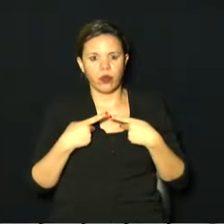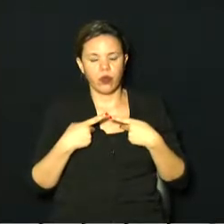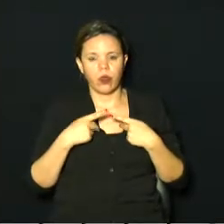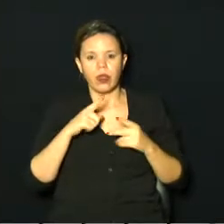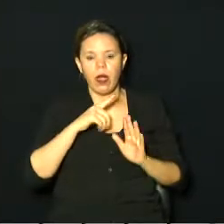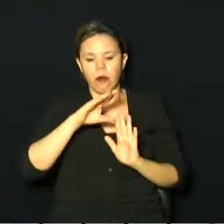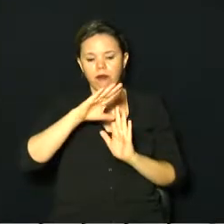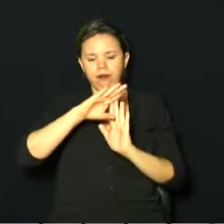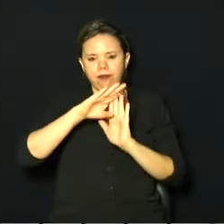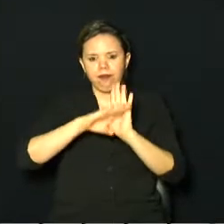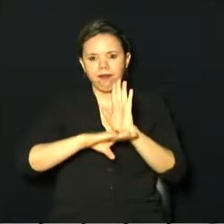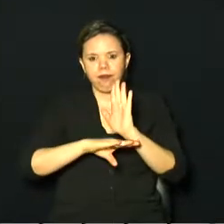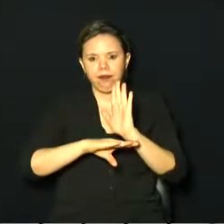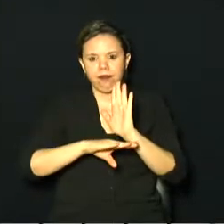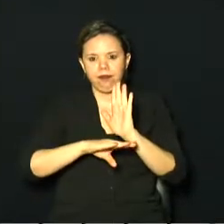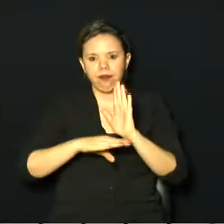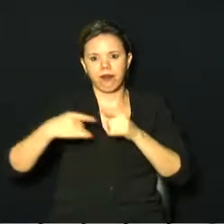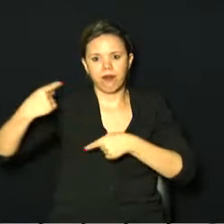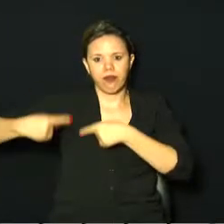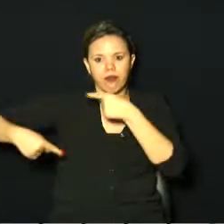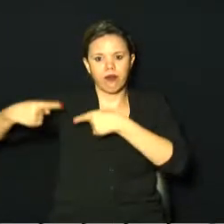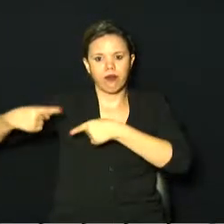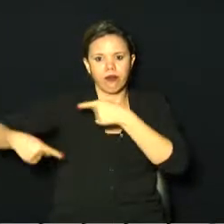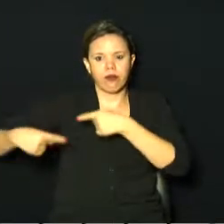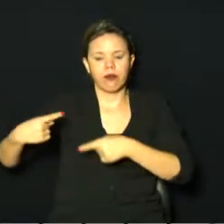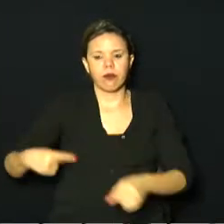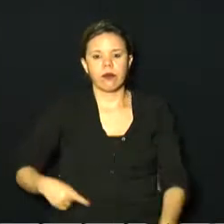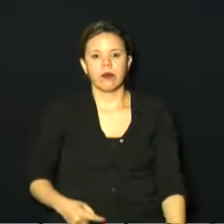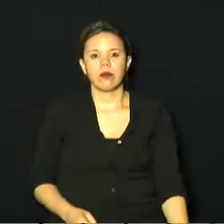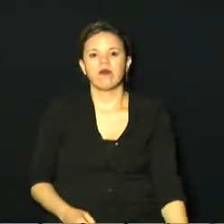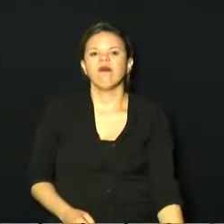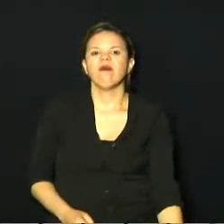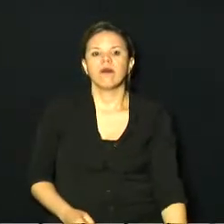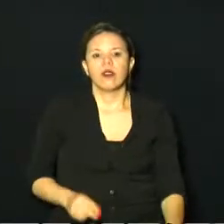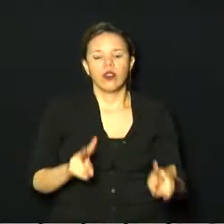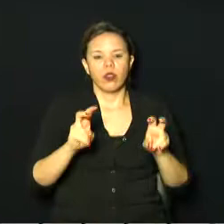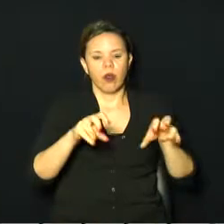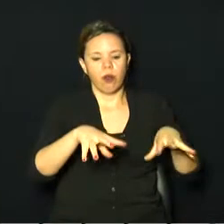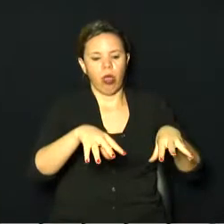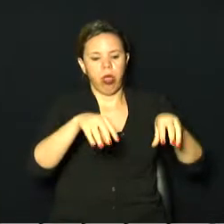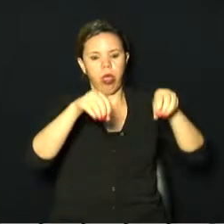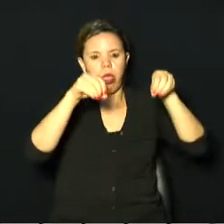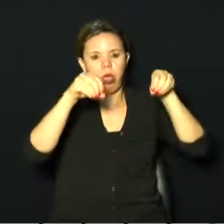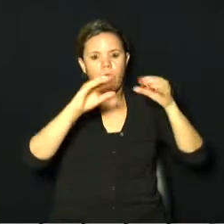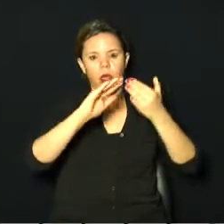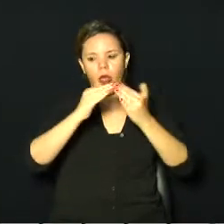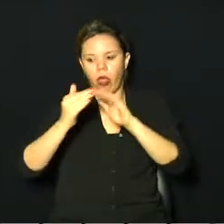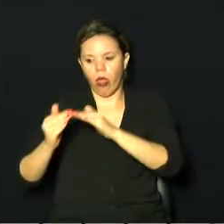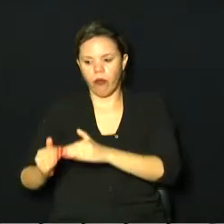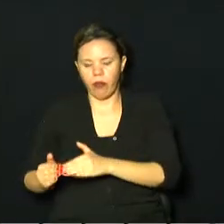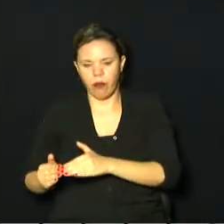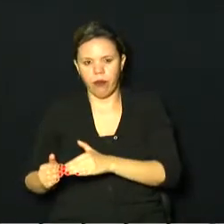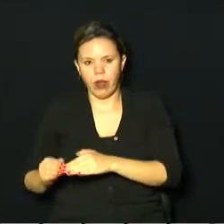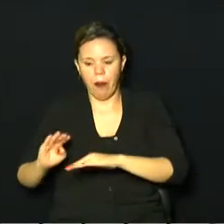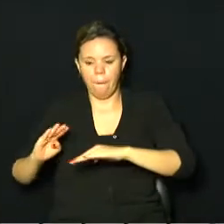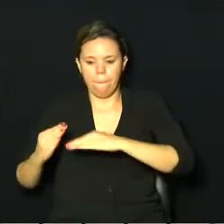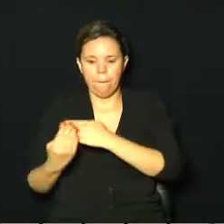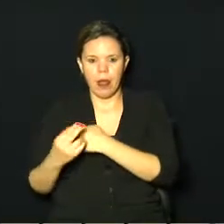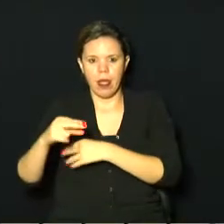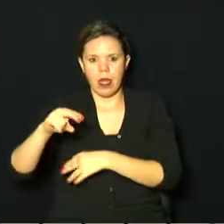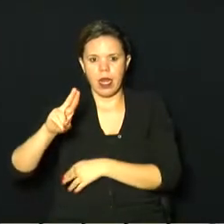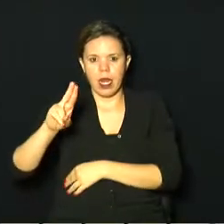pauta a discussão da ocupação Nelson Mandela, uma